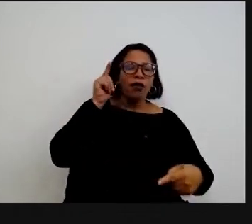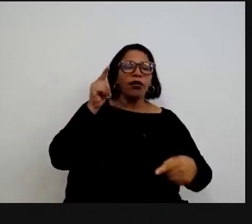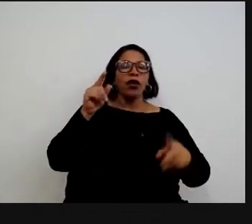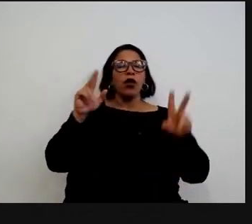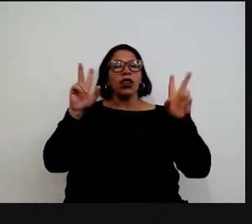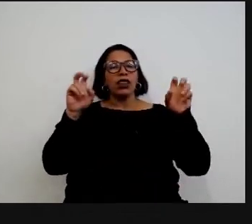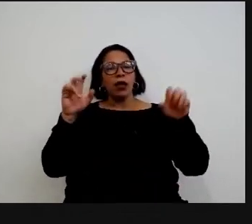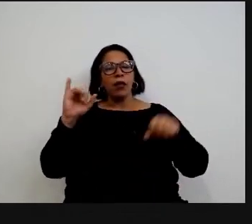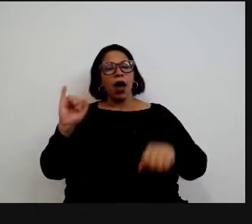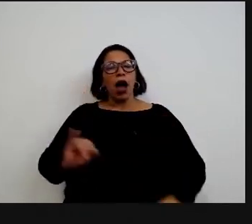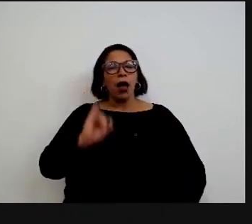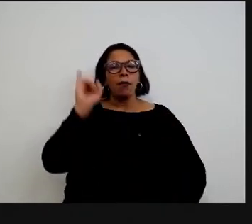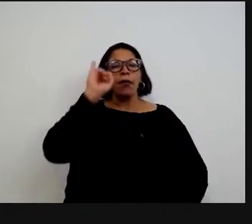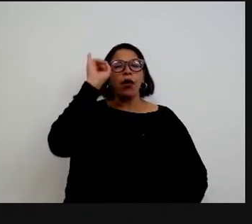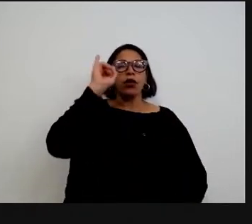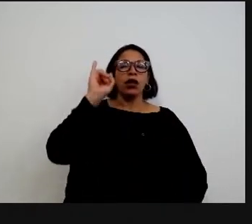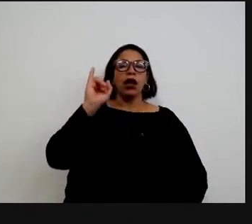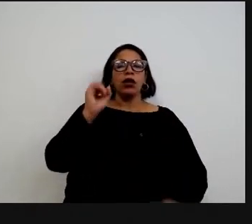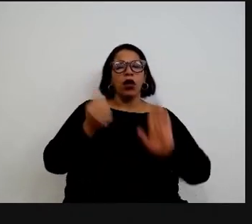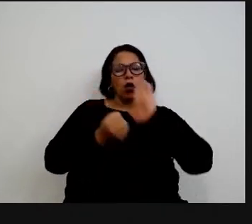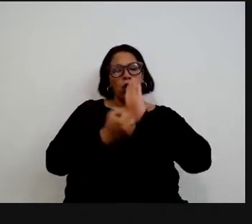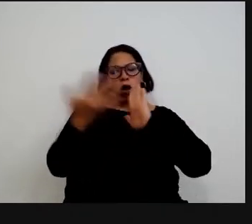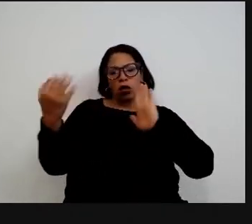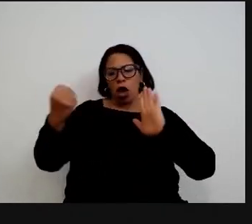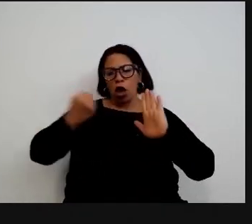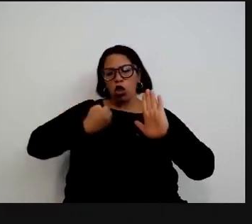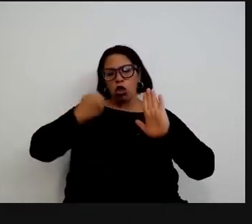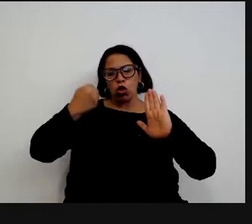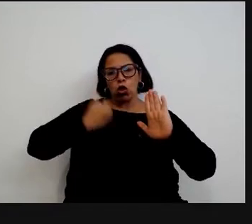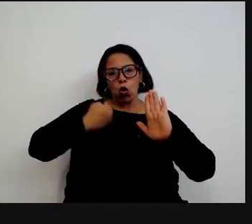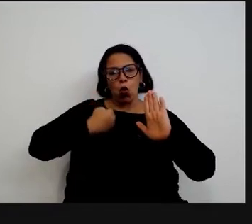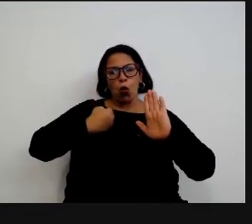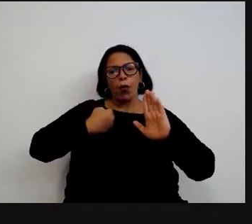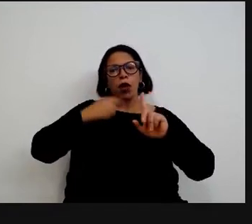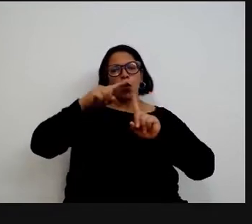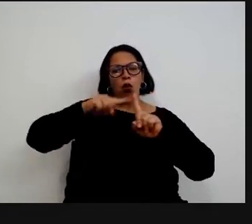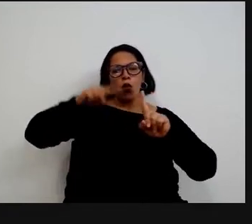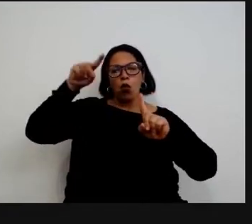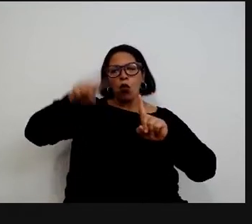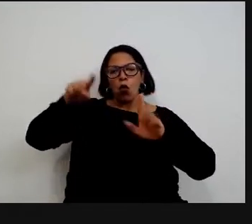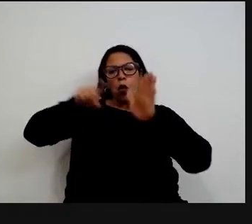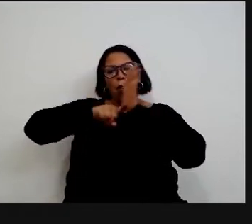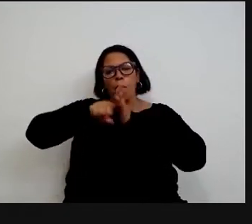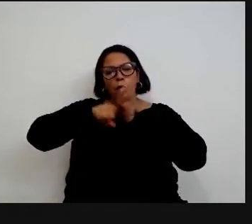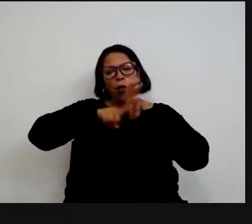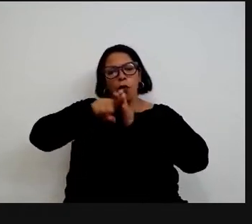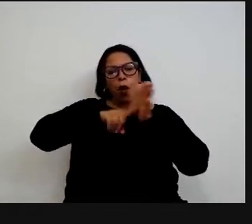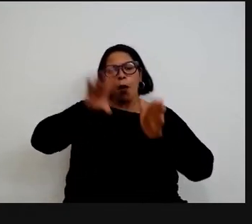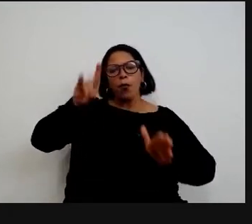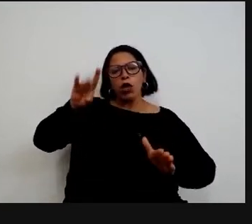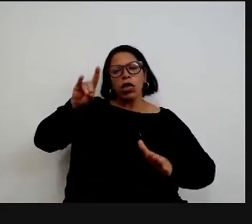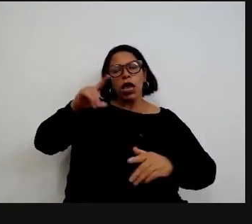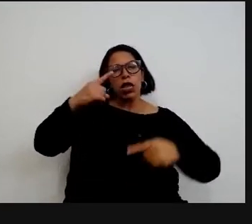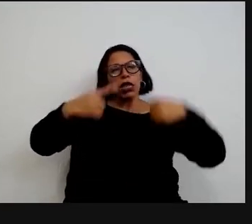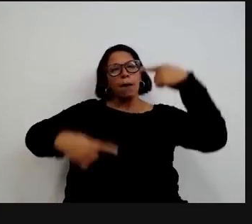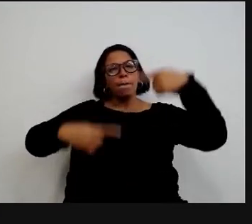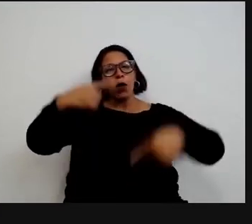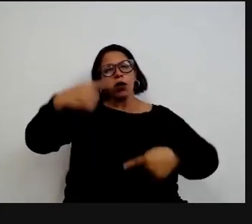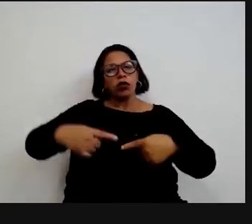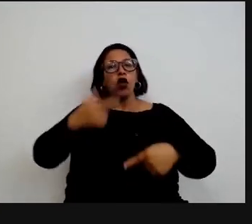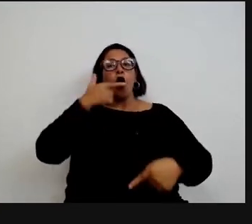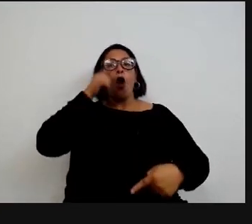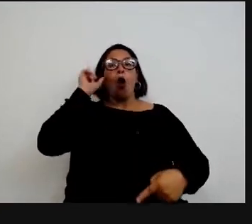mesmo. A importância da análise de dados, eu dou aula no curso de Ciência Política. A importância da análise de dados para os cientistas políticos. Nós